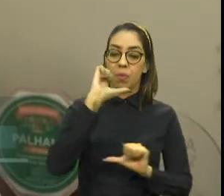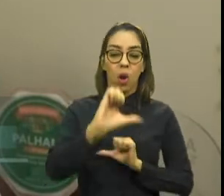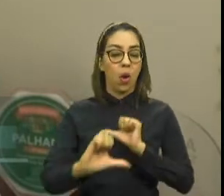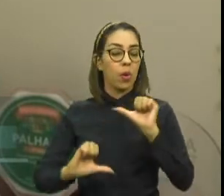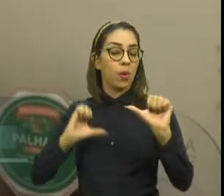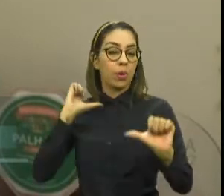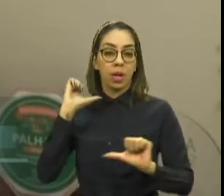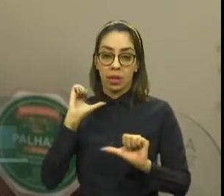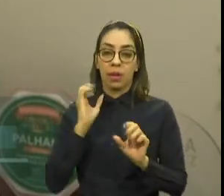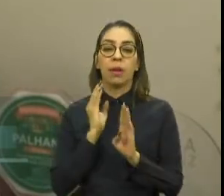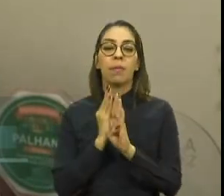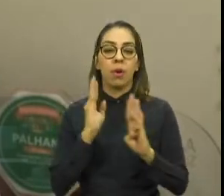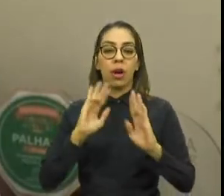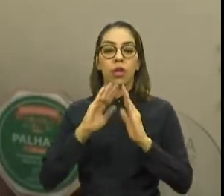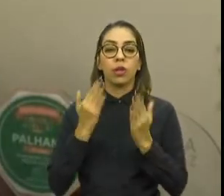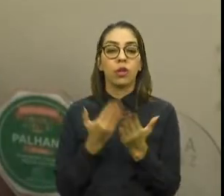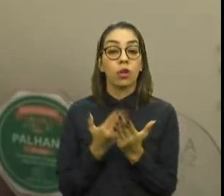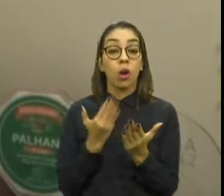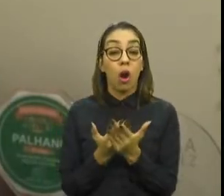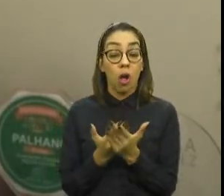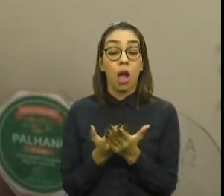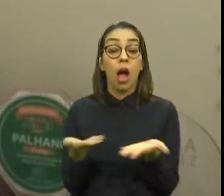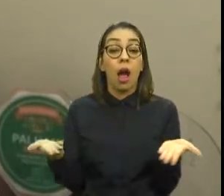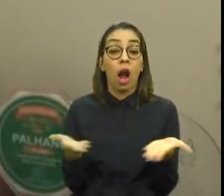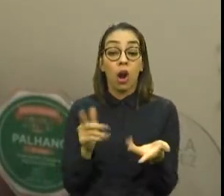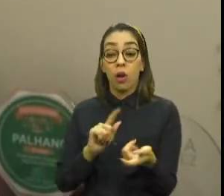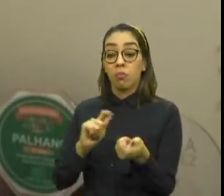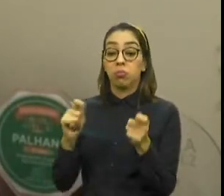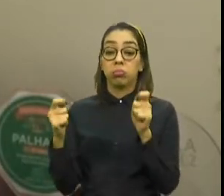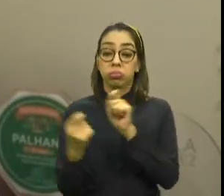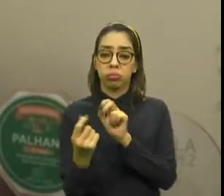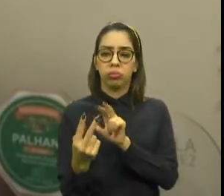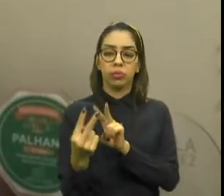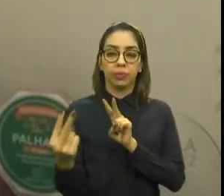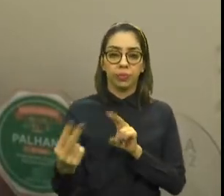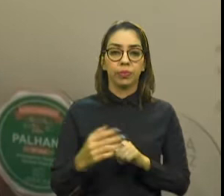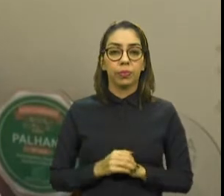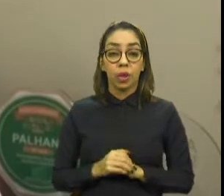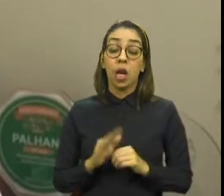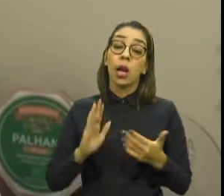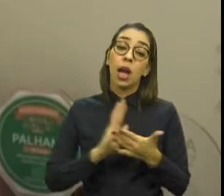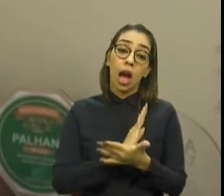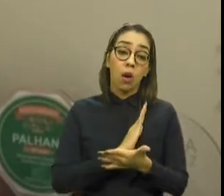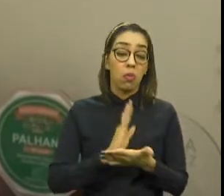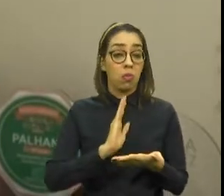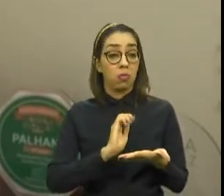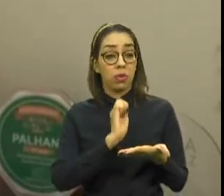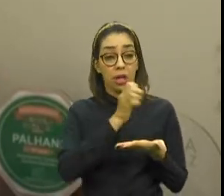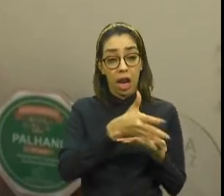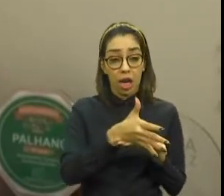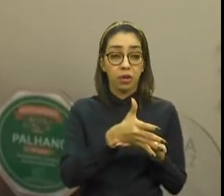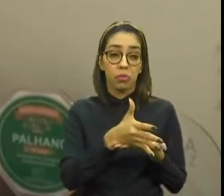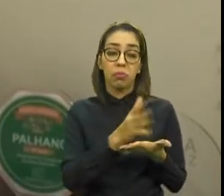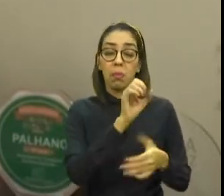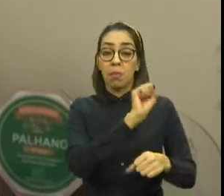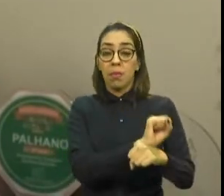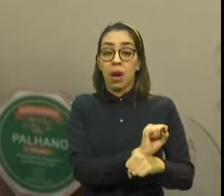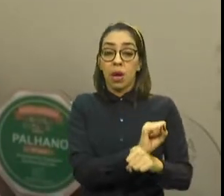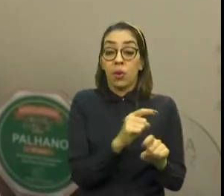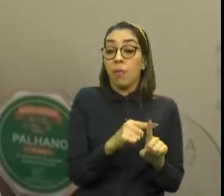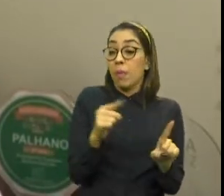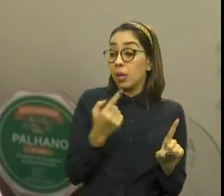o ensino não presencial, algumas despesas deixaram de existir, mas em compensação outras despesas se